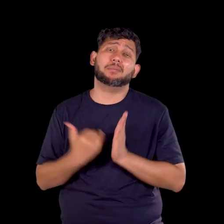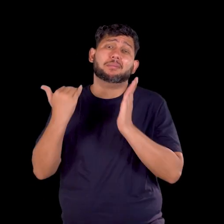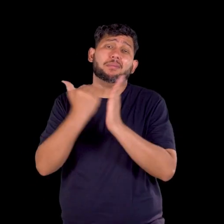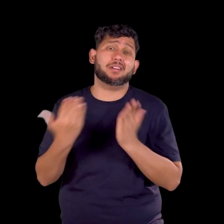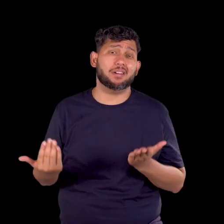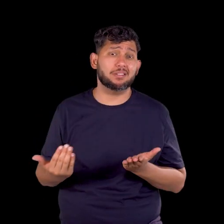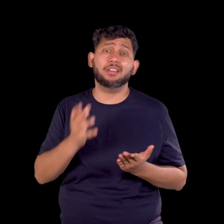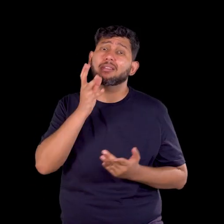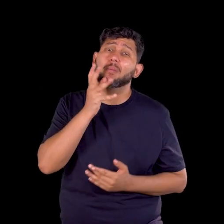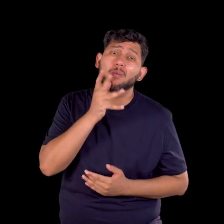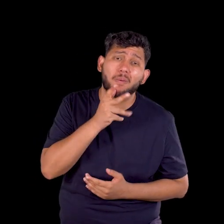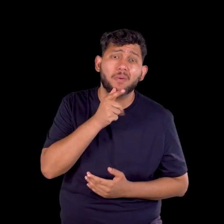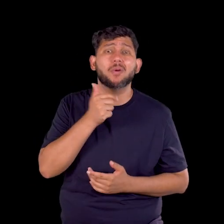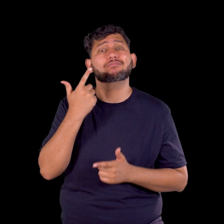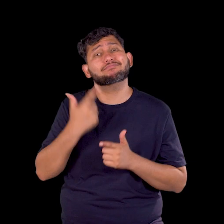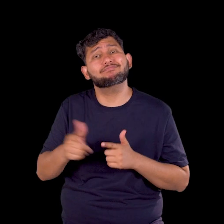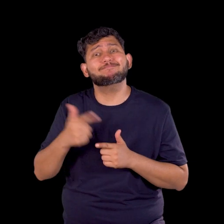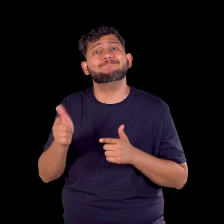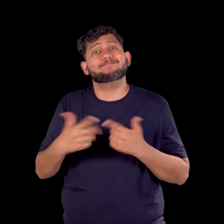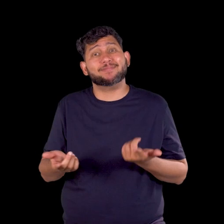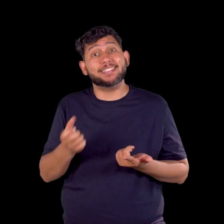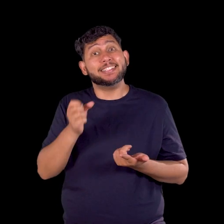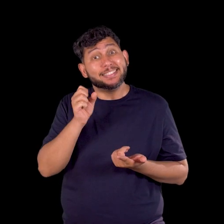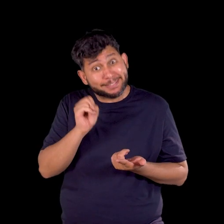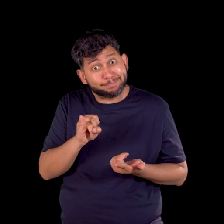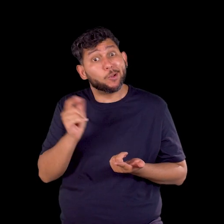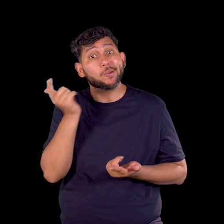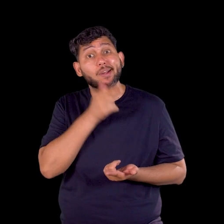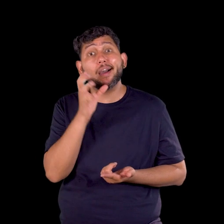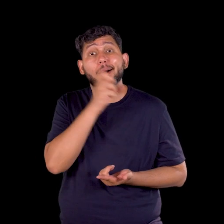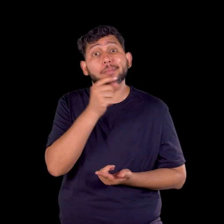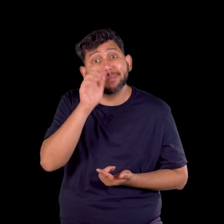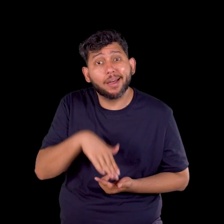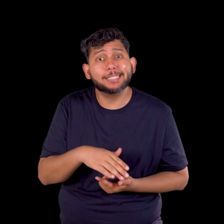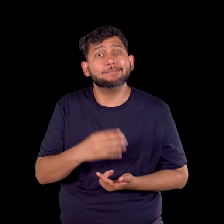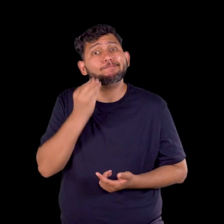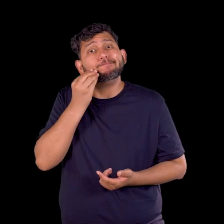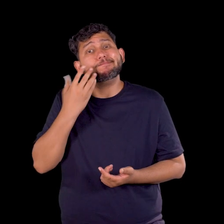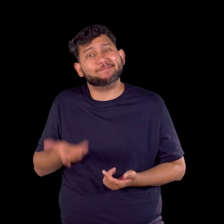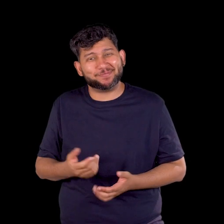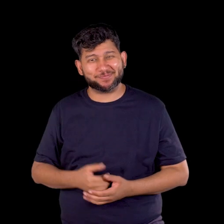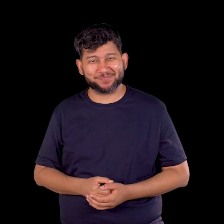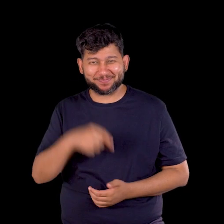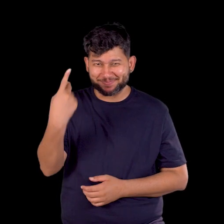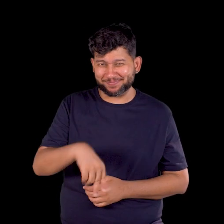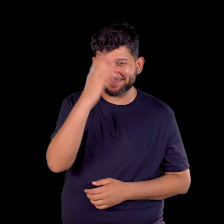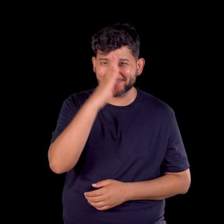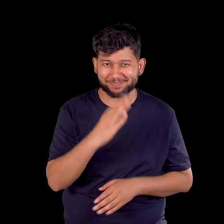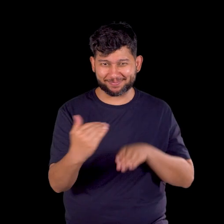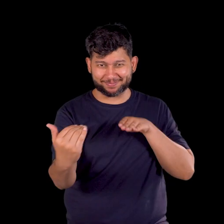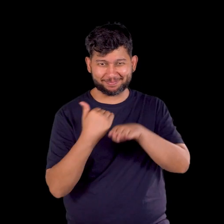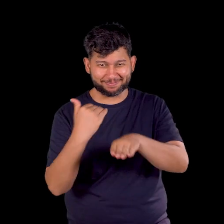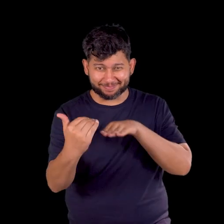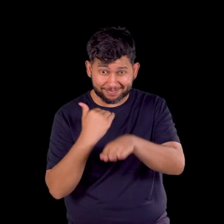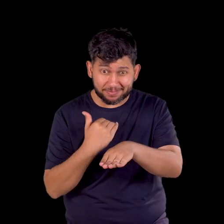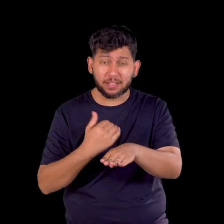tempo até chegar aos pontos de distribuição. No Brasil, a importância das estradas e obras de infraestrutura